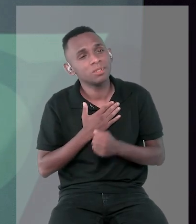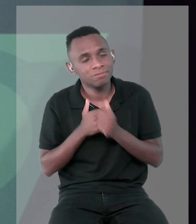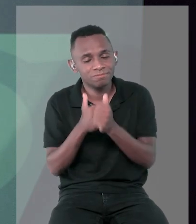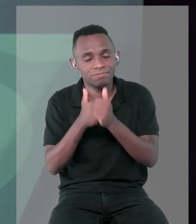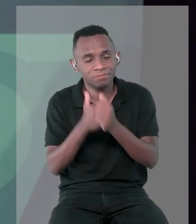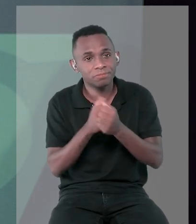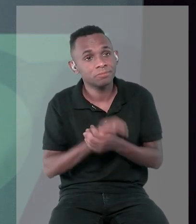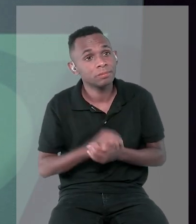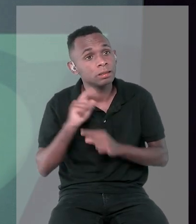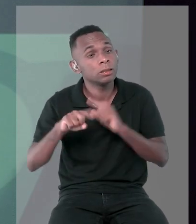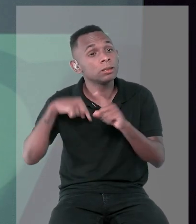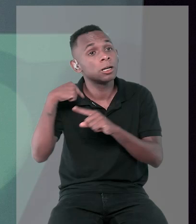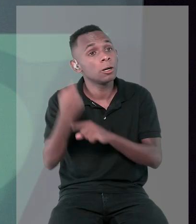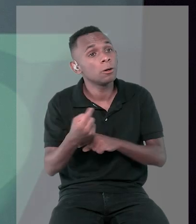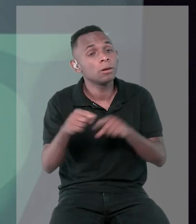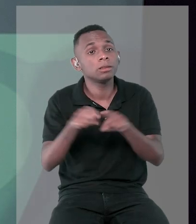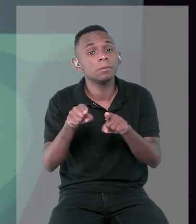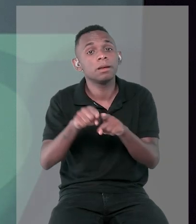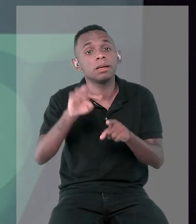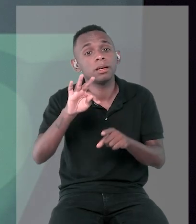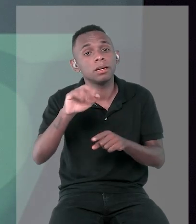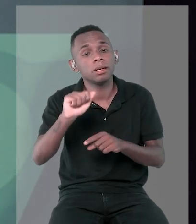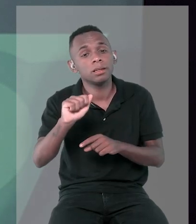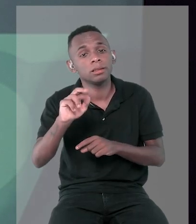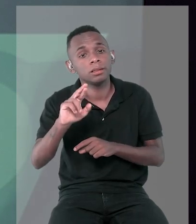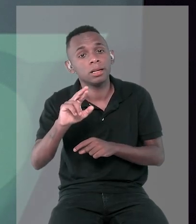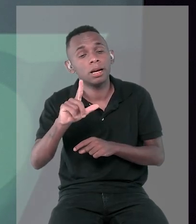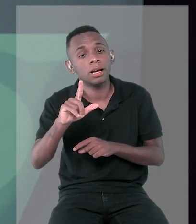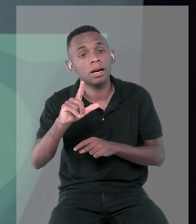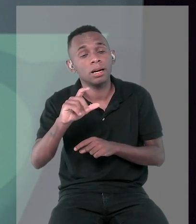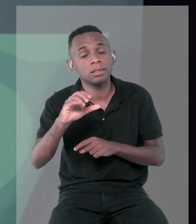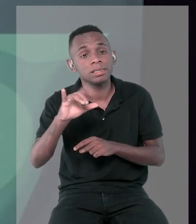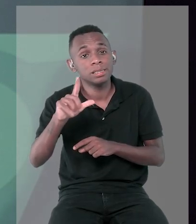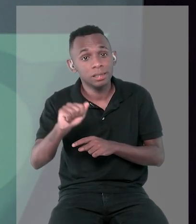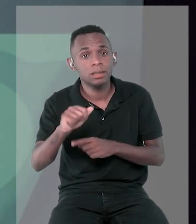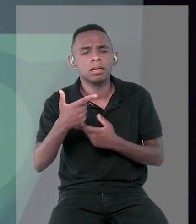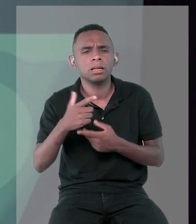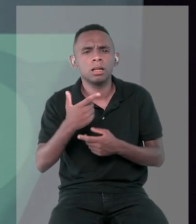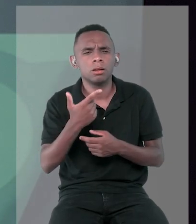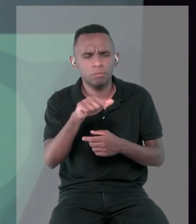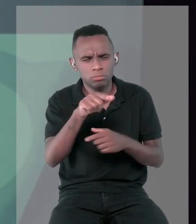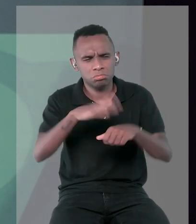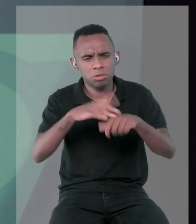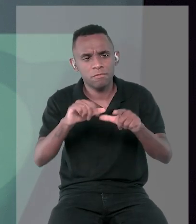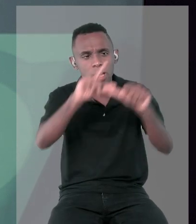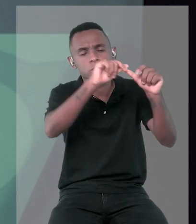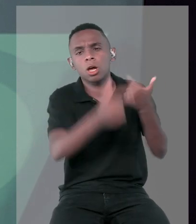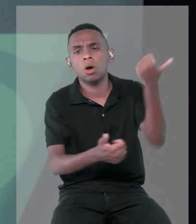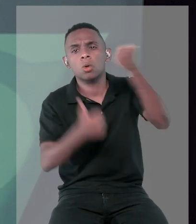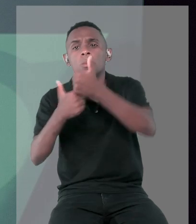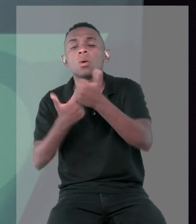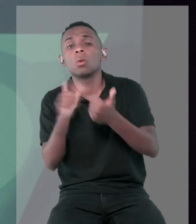Ian, acompanhando. Depois você lançou o Tarsila. Você estava viajando, mas tinha uma outra pessoa que também me